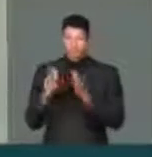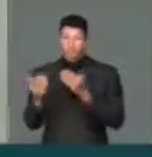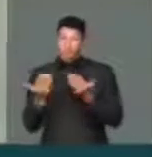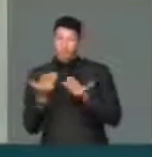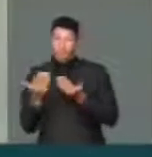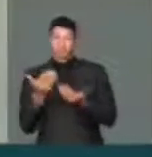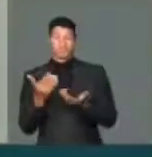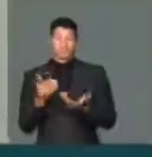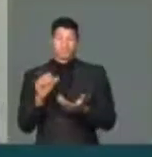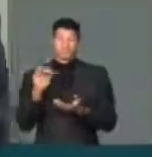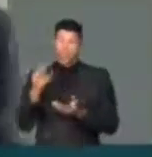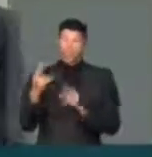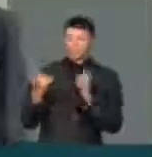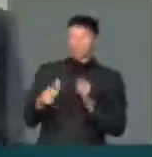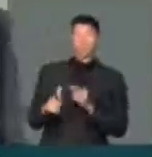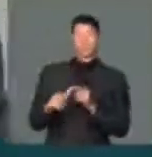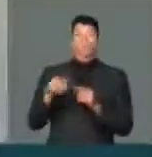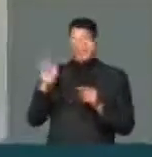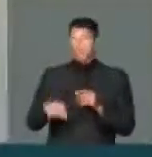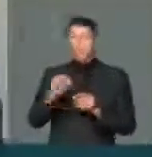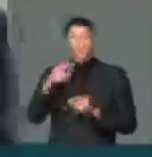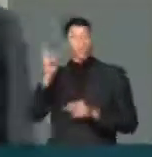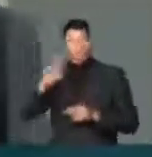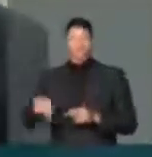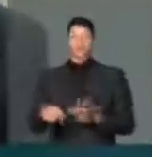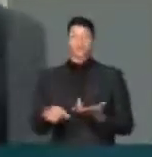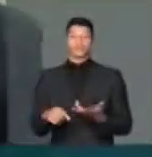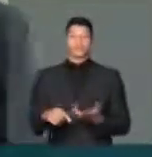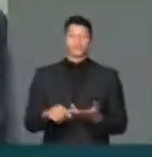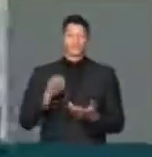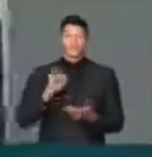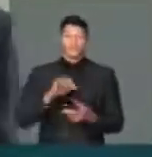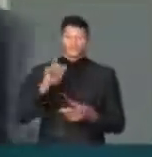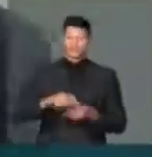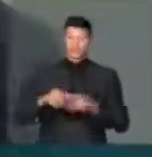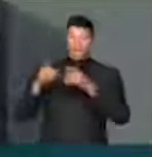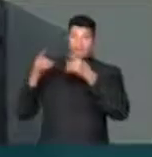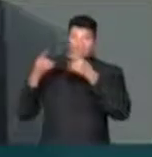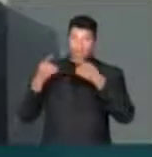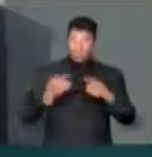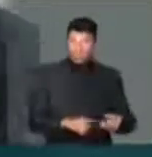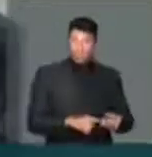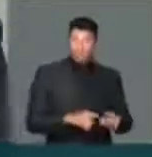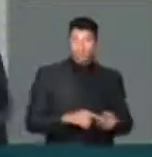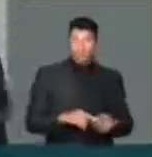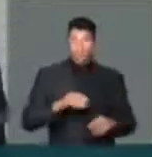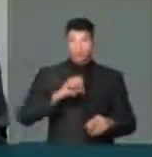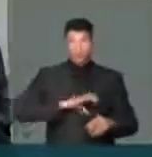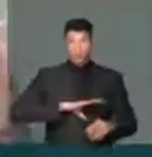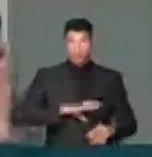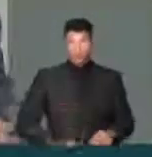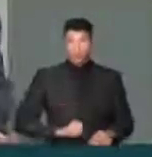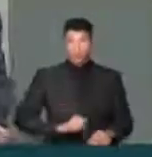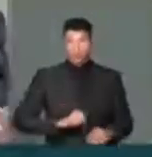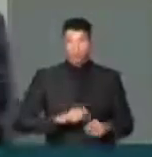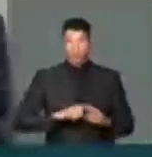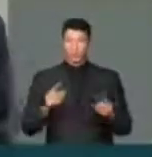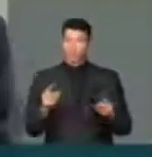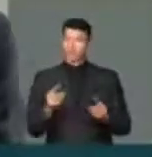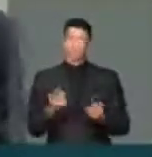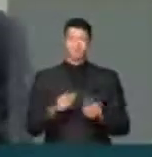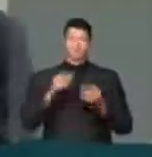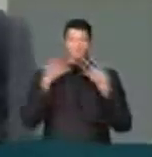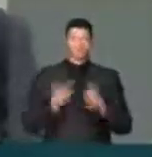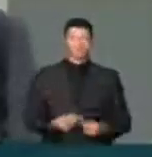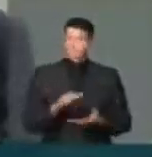Ou seja, se o democrata é contra o aborto, ele não consegue ser democrata, mas ele concorda com o partido